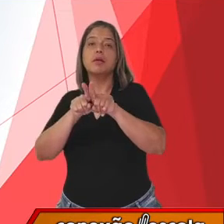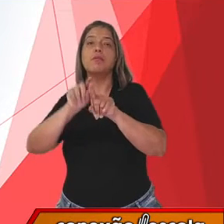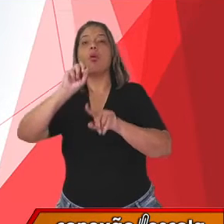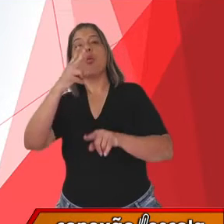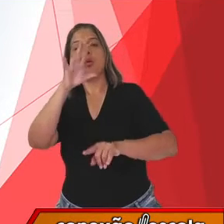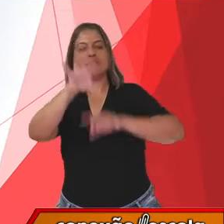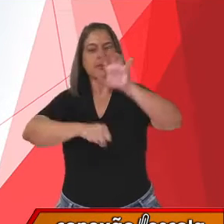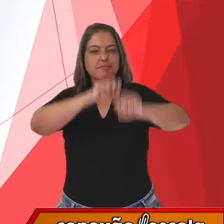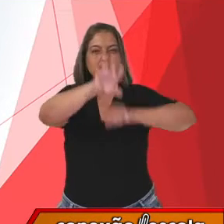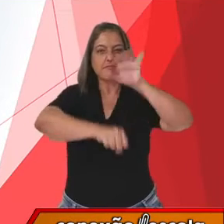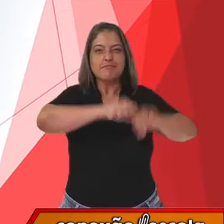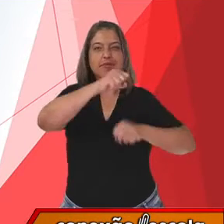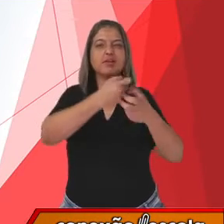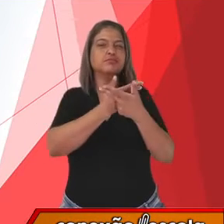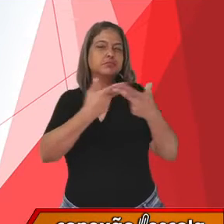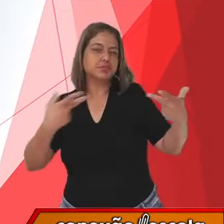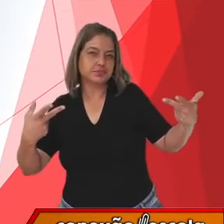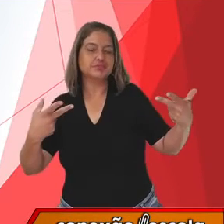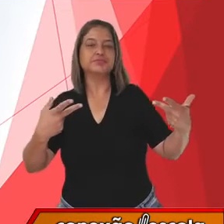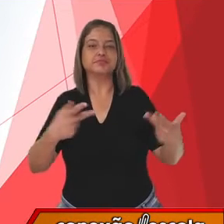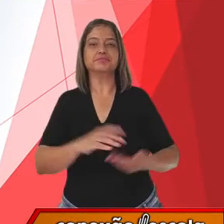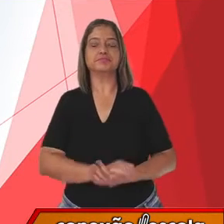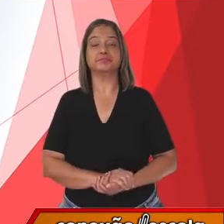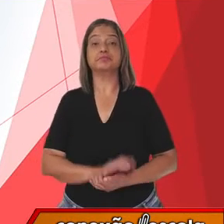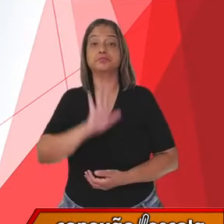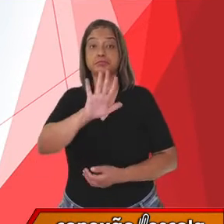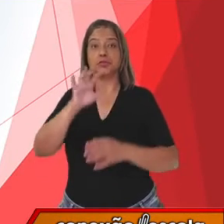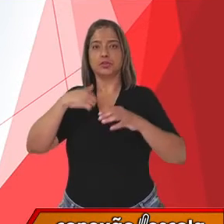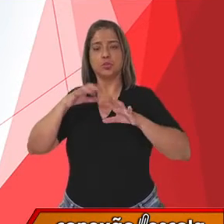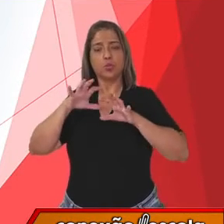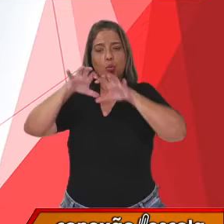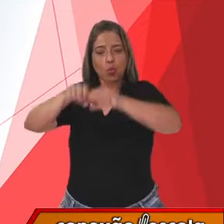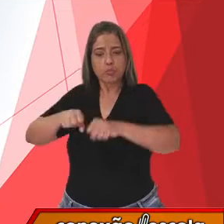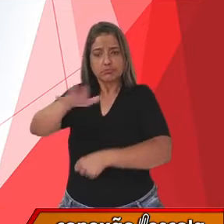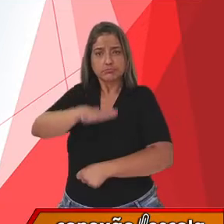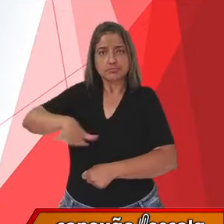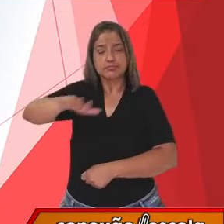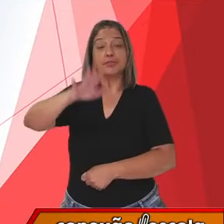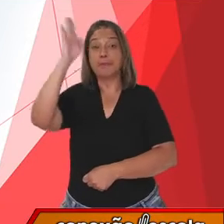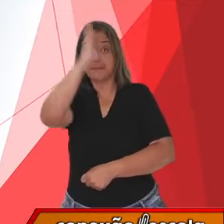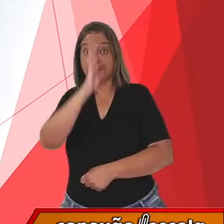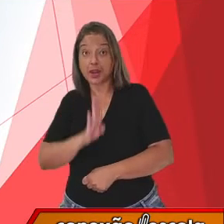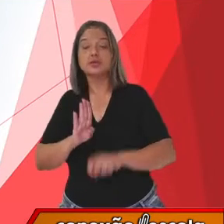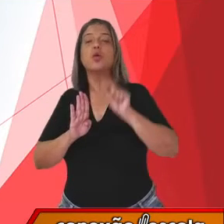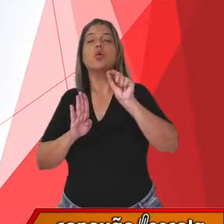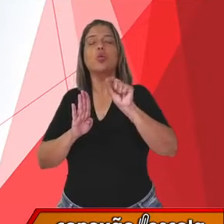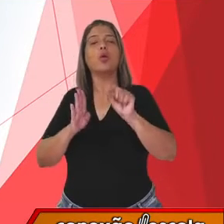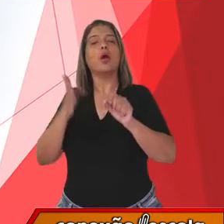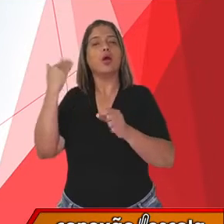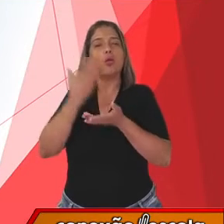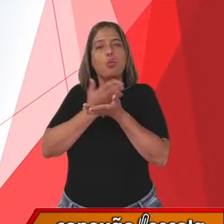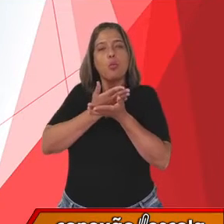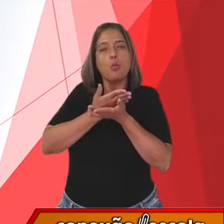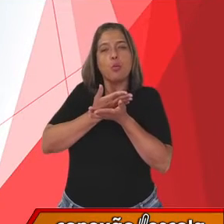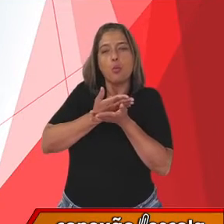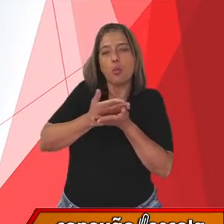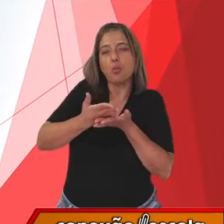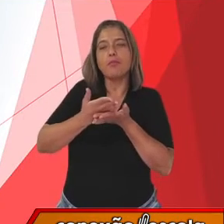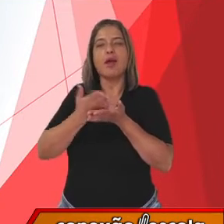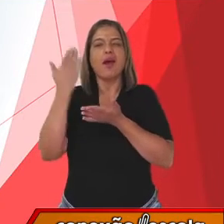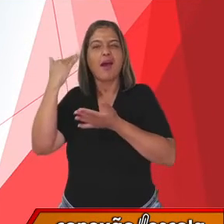recursos. E essa ocupação do território brasileiro se iniciou com pequenos